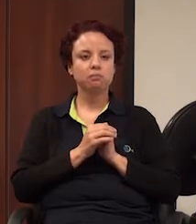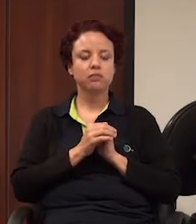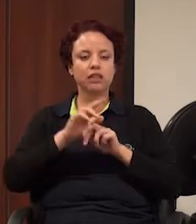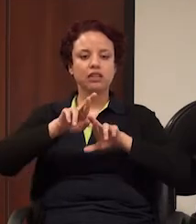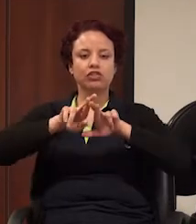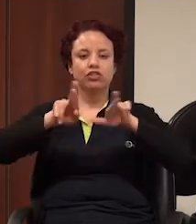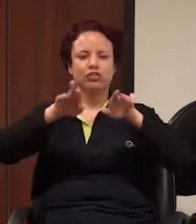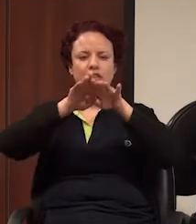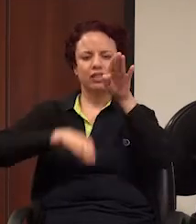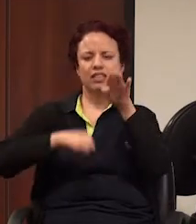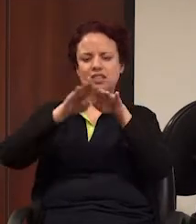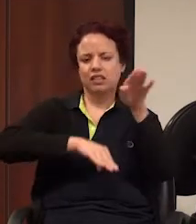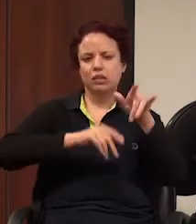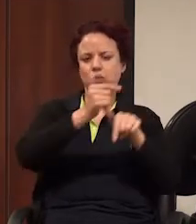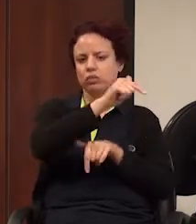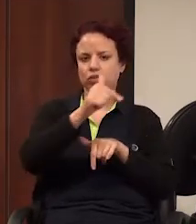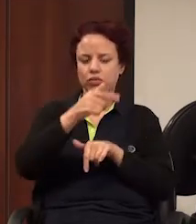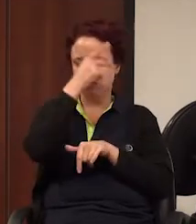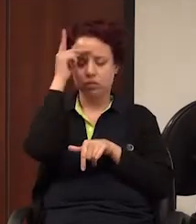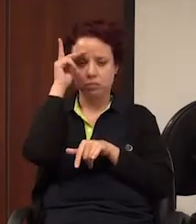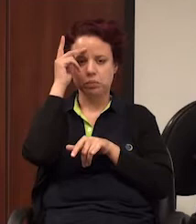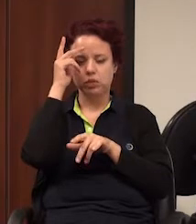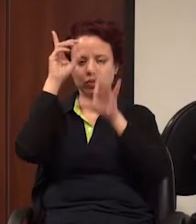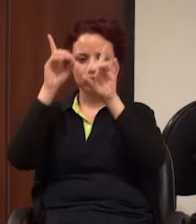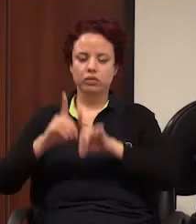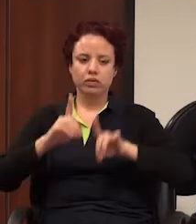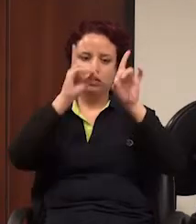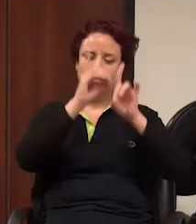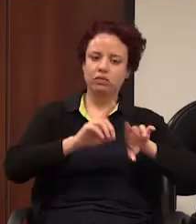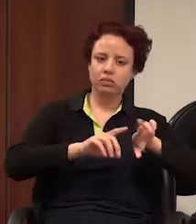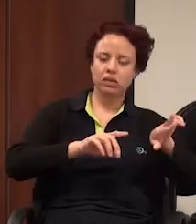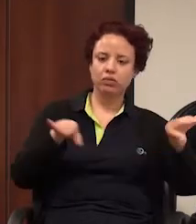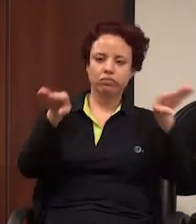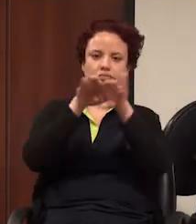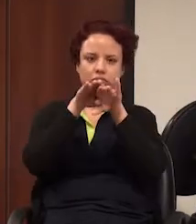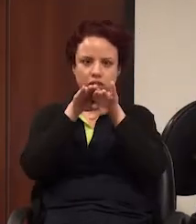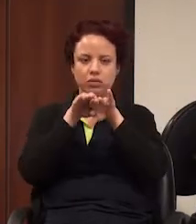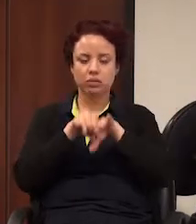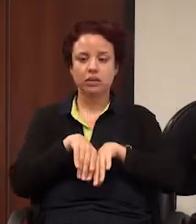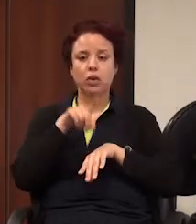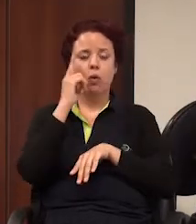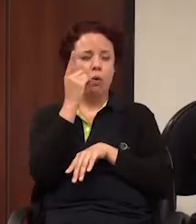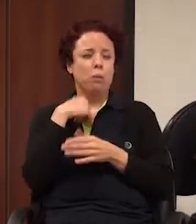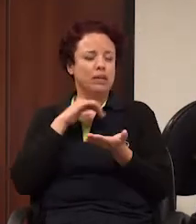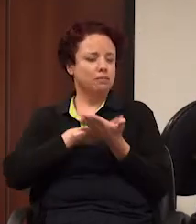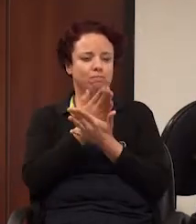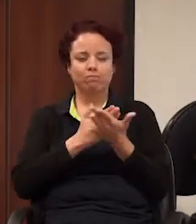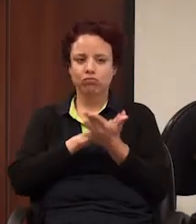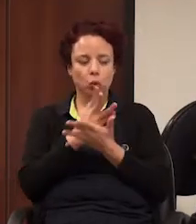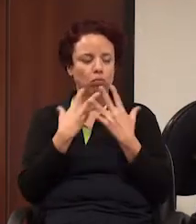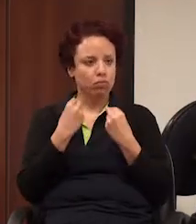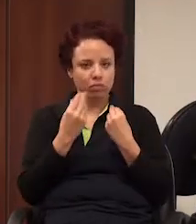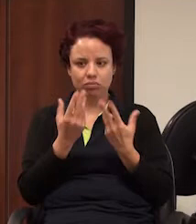diferenças, aí, enfim, né, entre as pessoas, essa coisa toda, né. Uma coisa que me incomoda bastante, mas que sempre